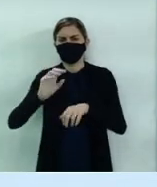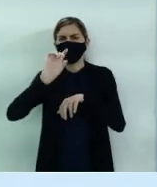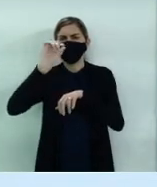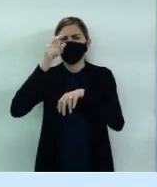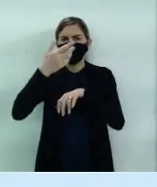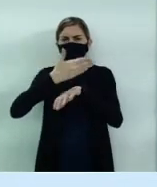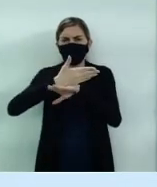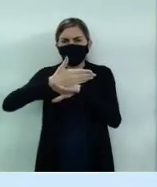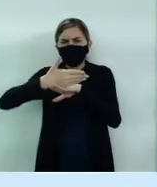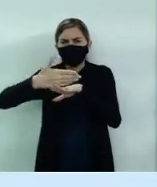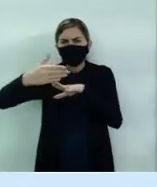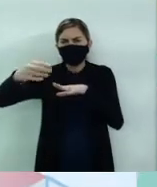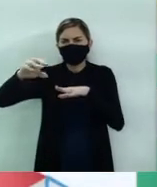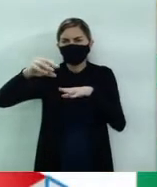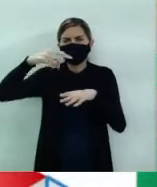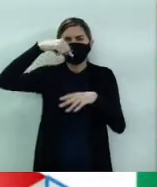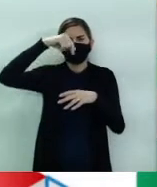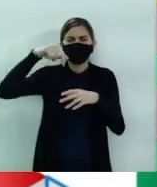fórmula química